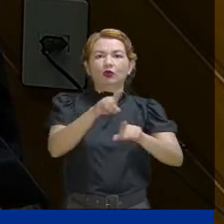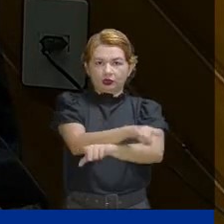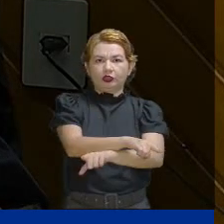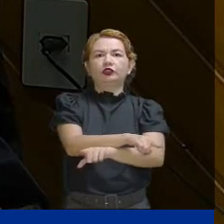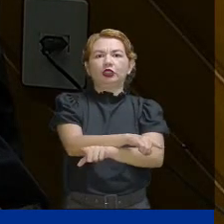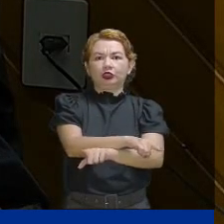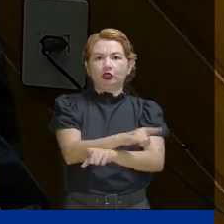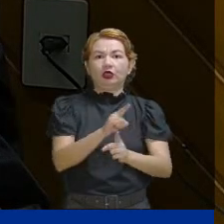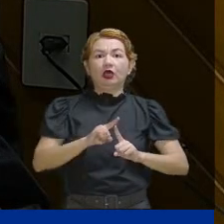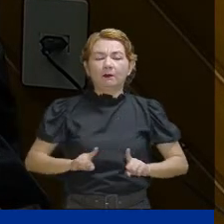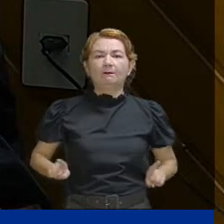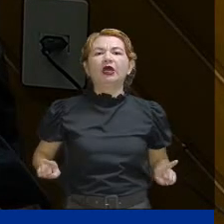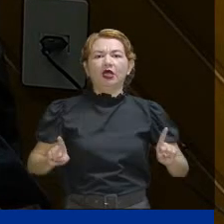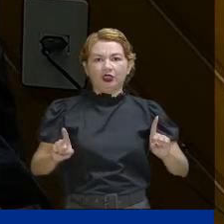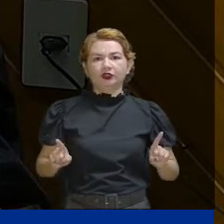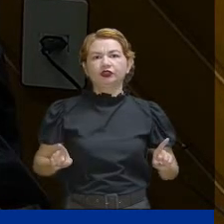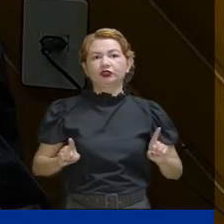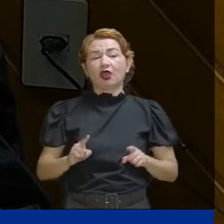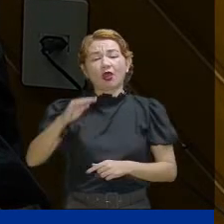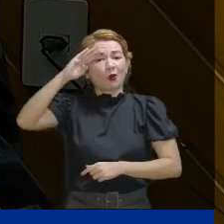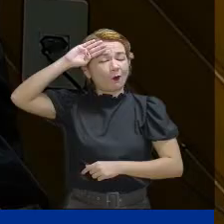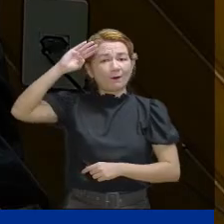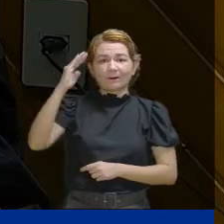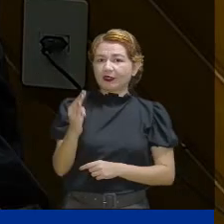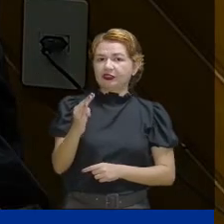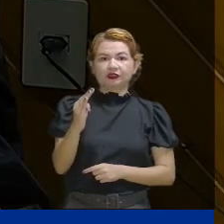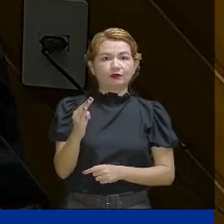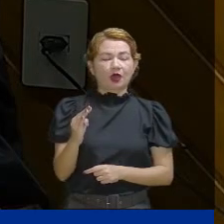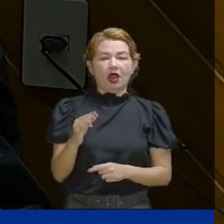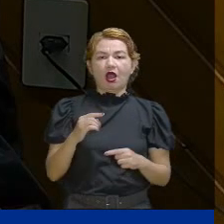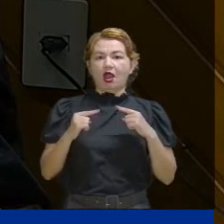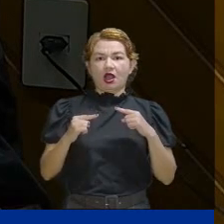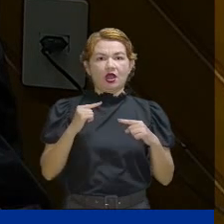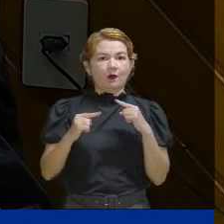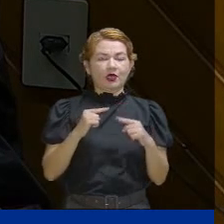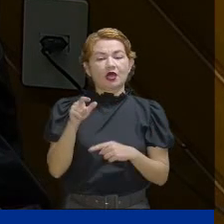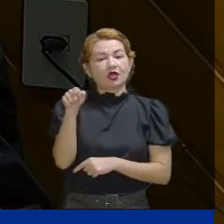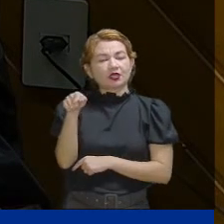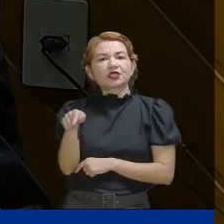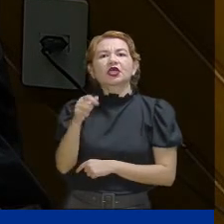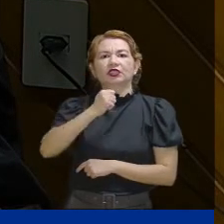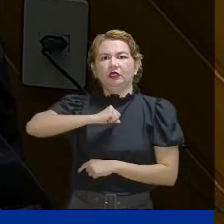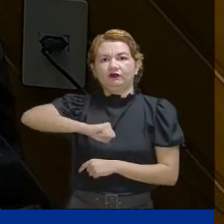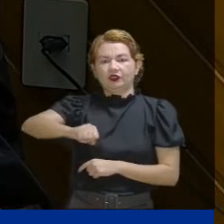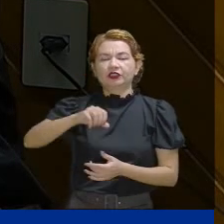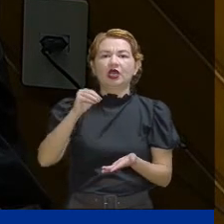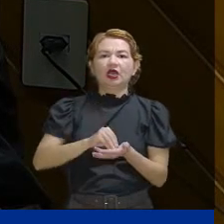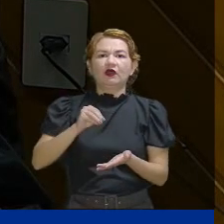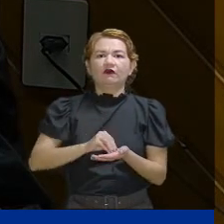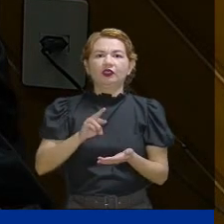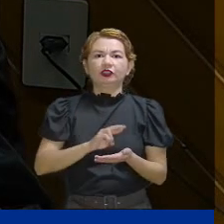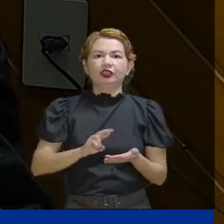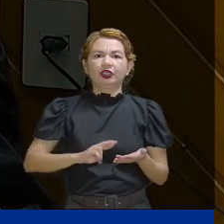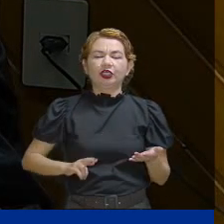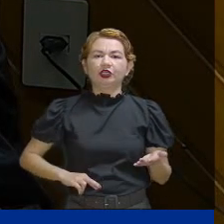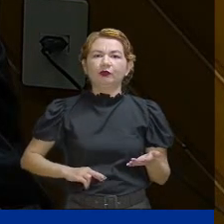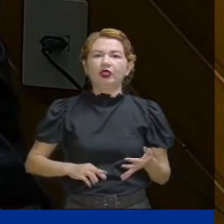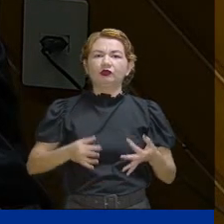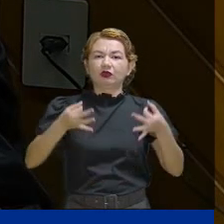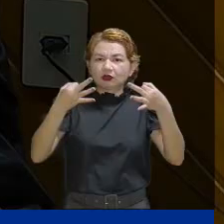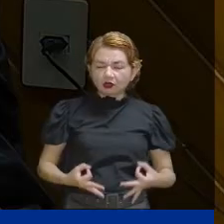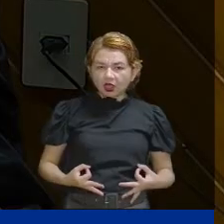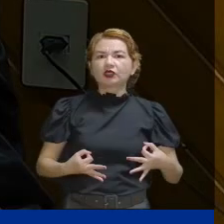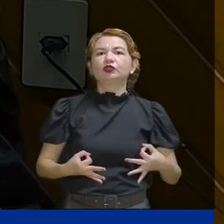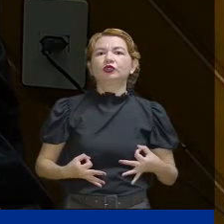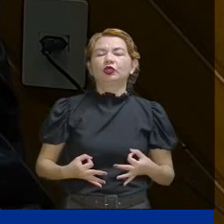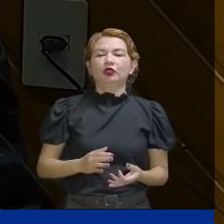contraditório, mas sem enfrentar o principal questionamento da defesa, ou seja, a ausência de requerimento formal do Ministério Público